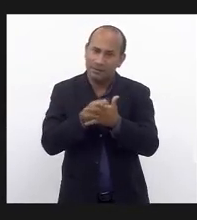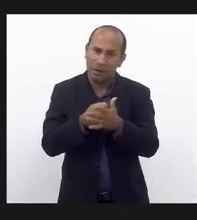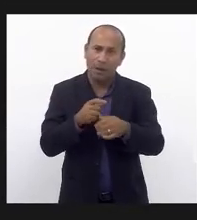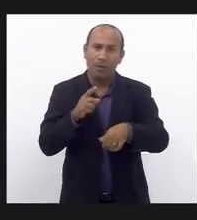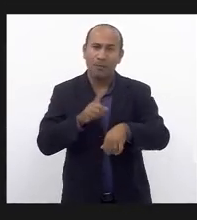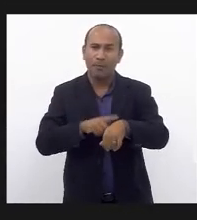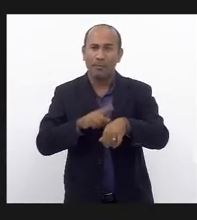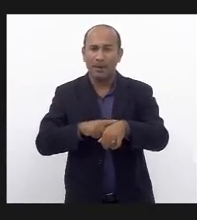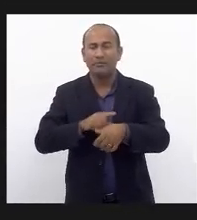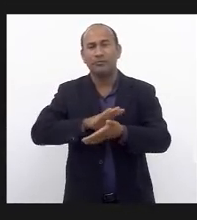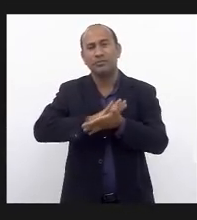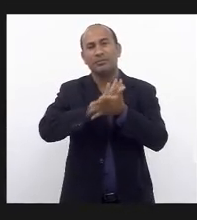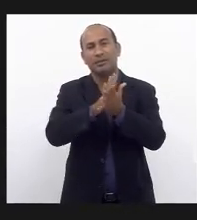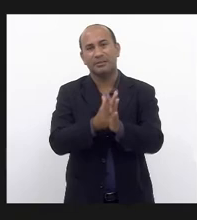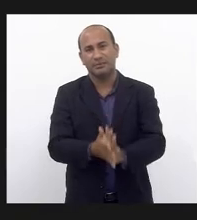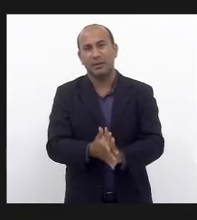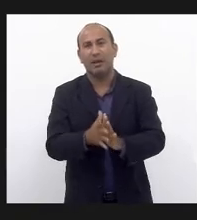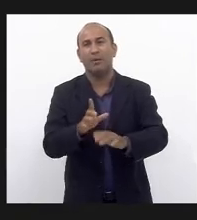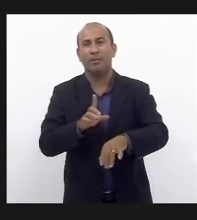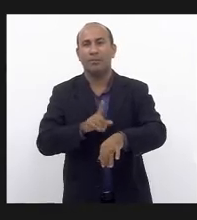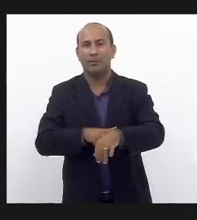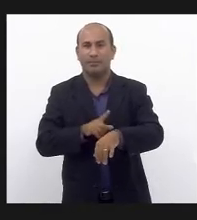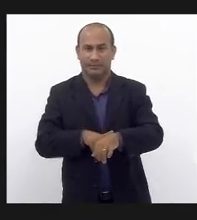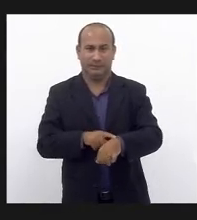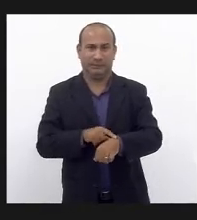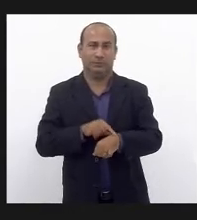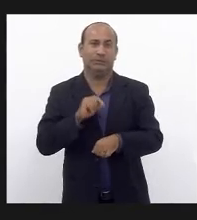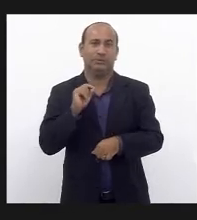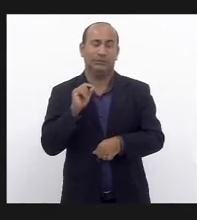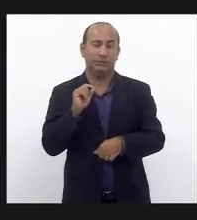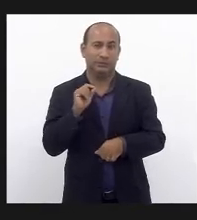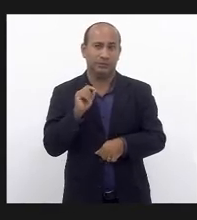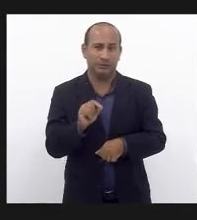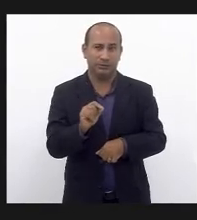de discriminação, momentos de